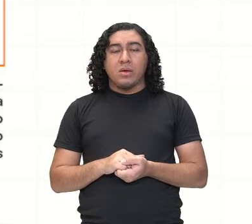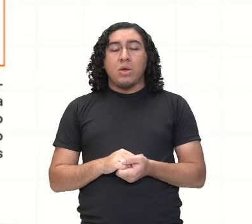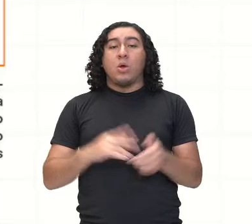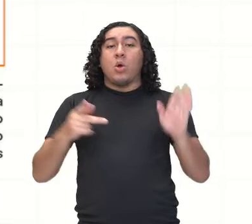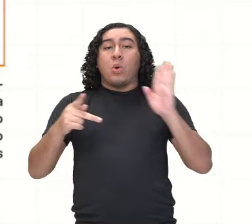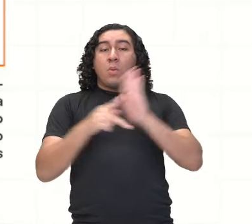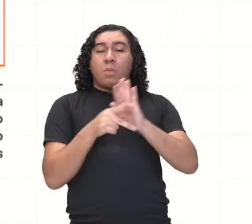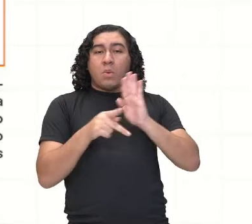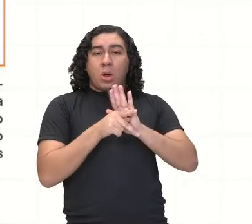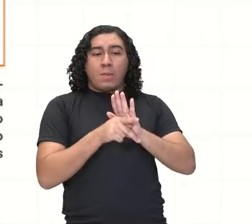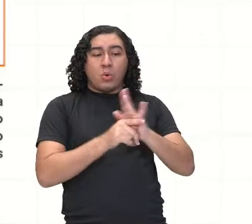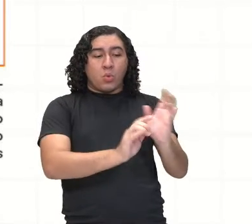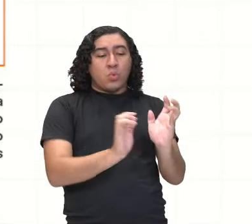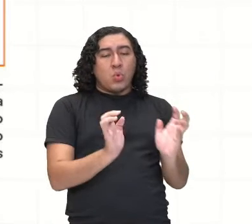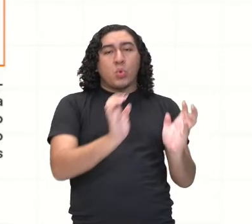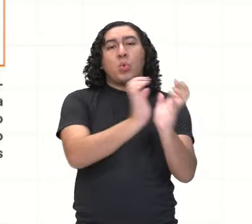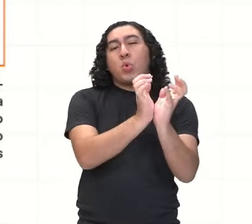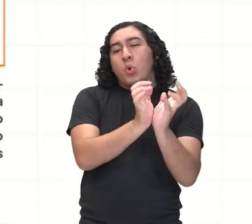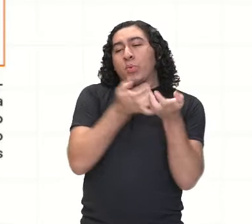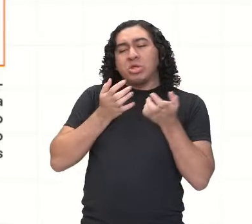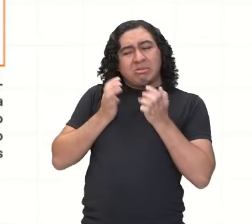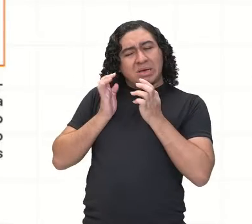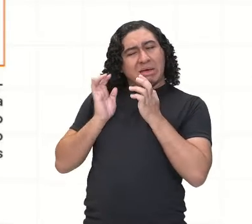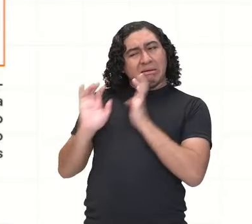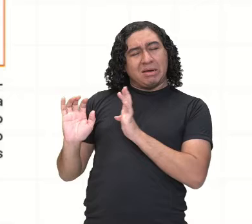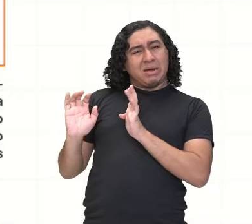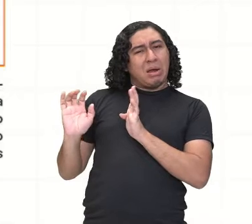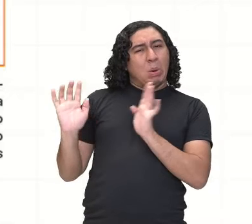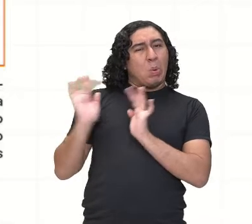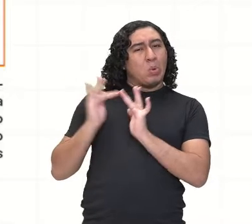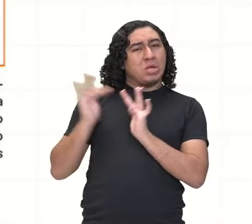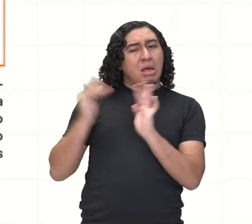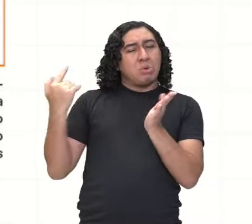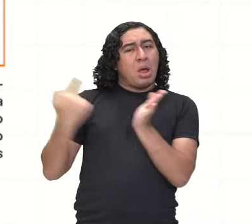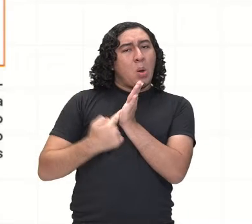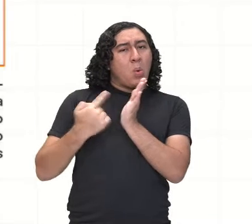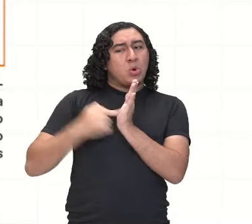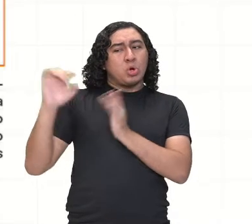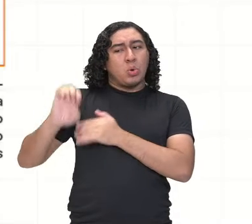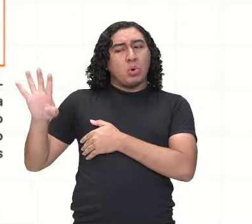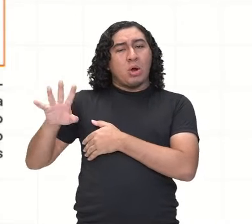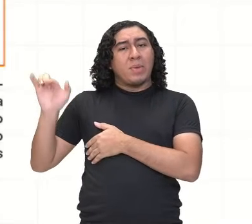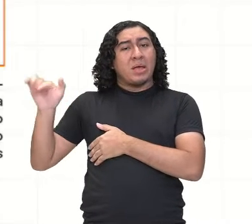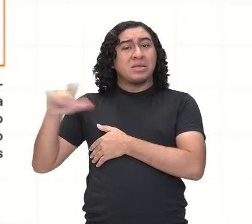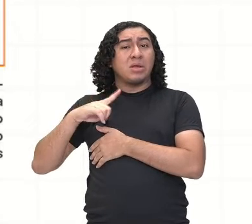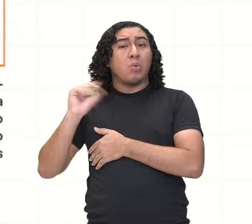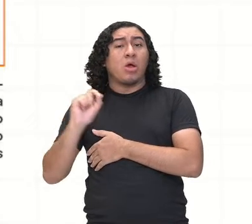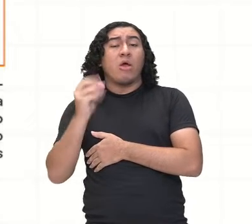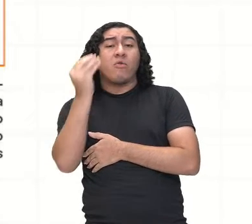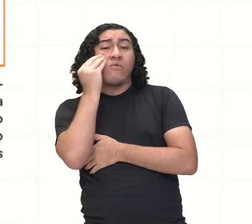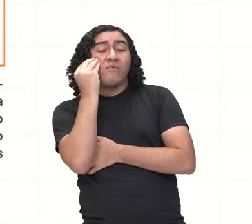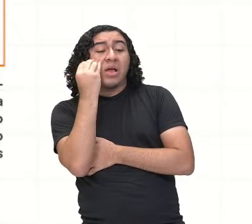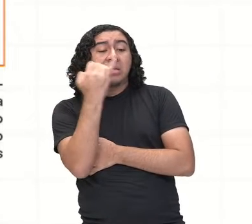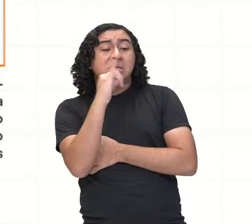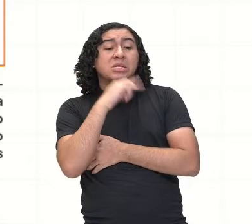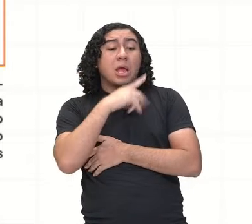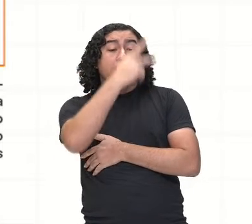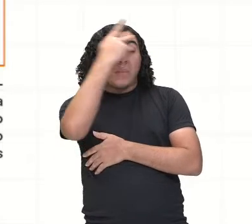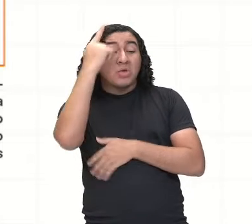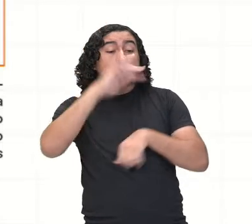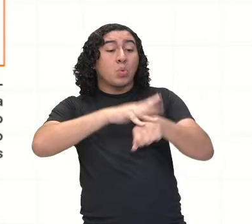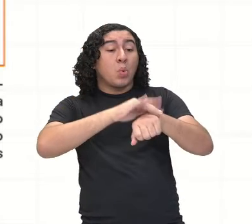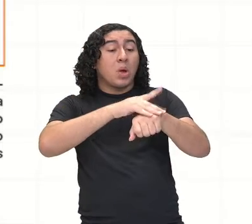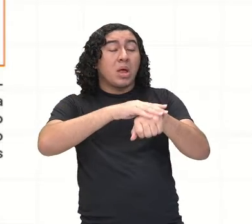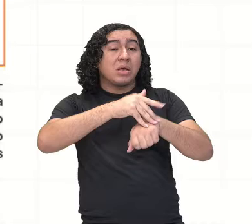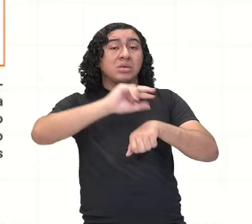tribo que não cooperava, que não queria fazer alianças com os europeus, eles largavam lá ou uma pessoa infectada ou